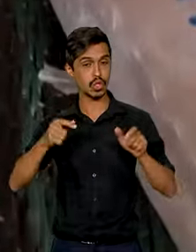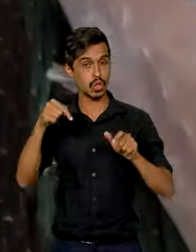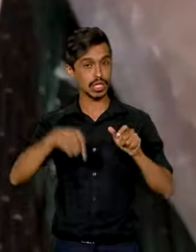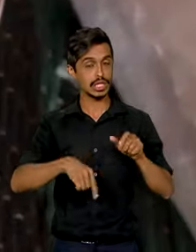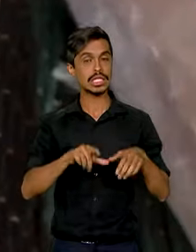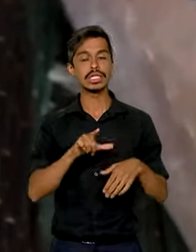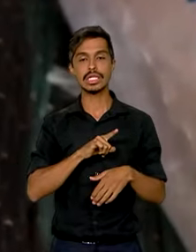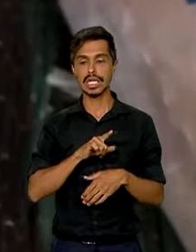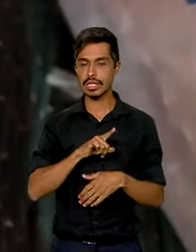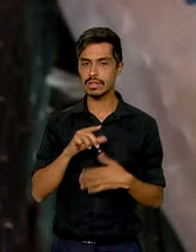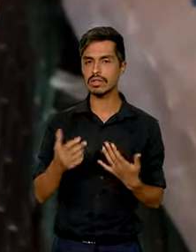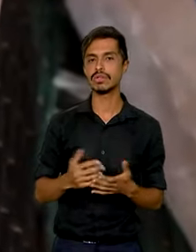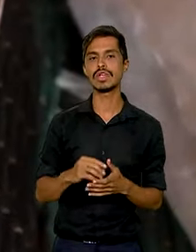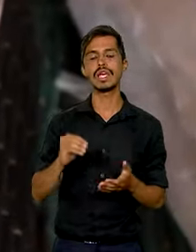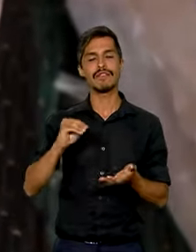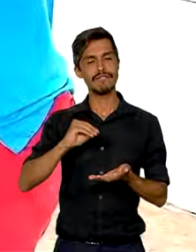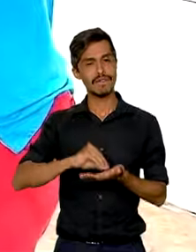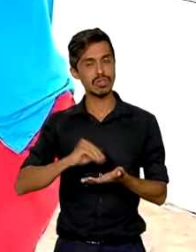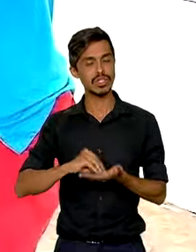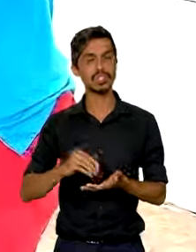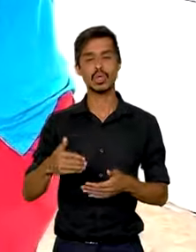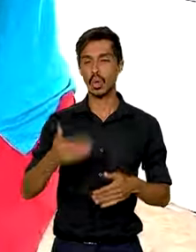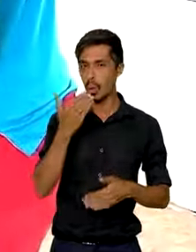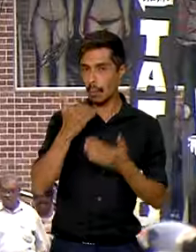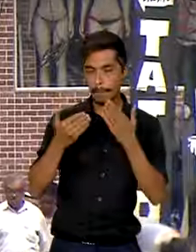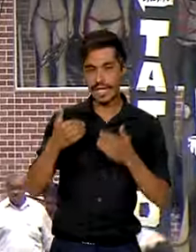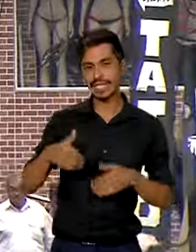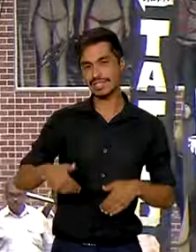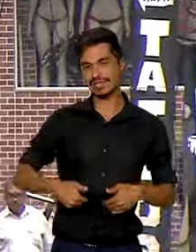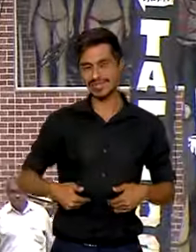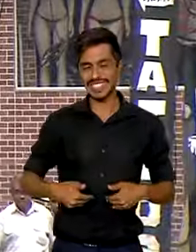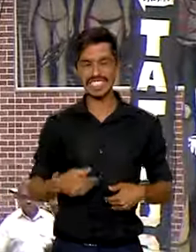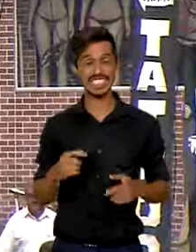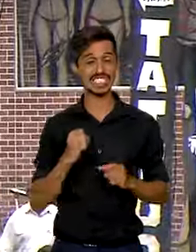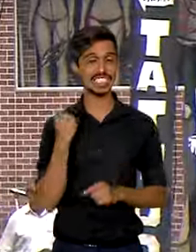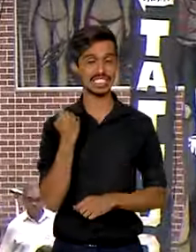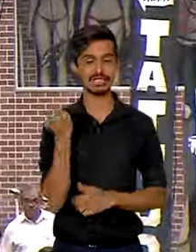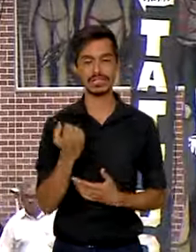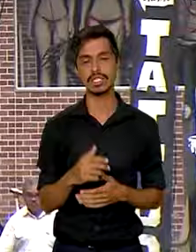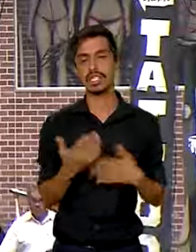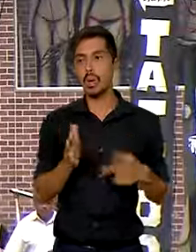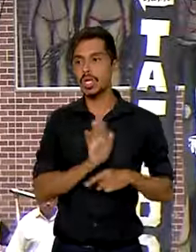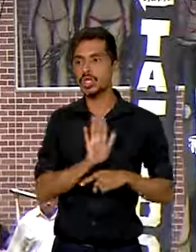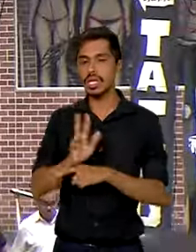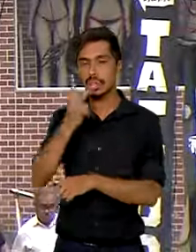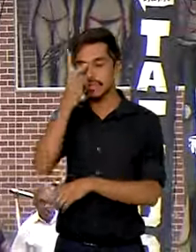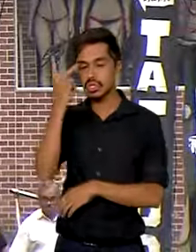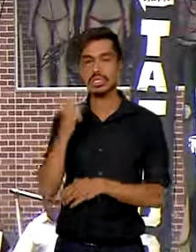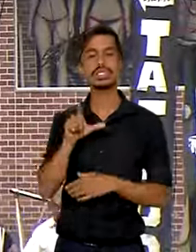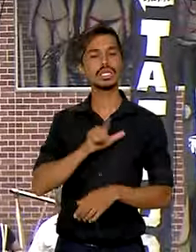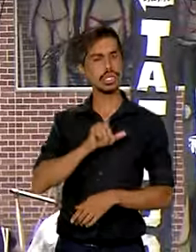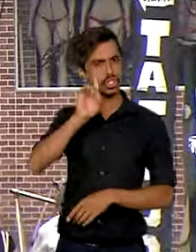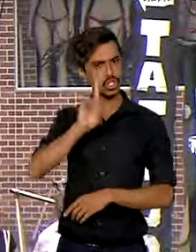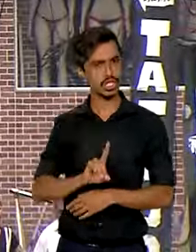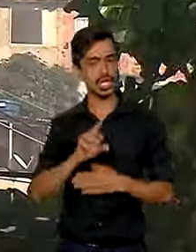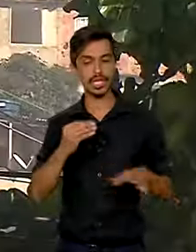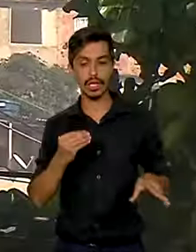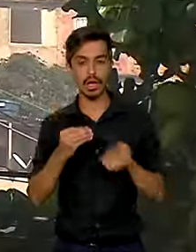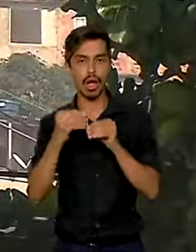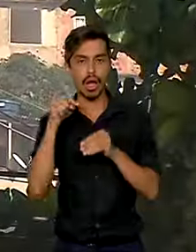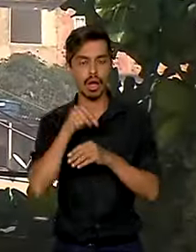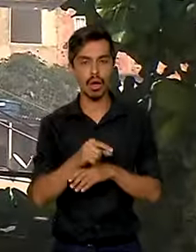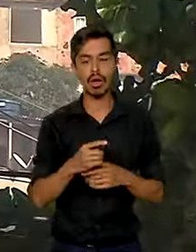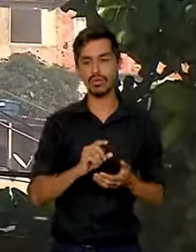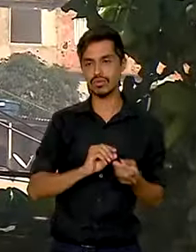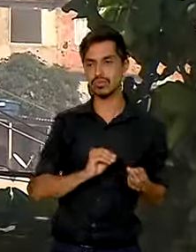por insegurança alimentar grave para atender as pessoas mais vulneráveis que têm direito ao complemento de renda